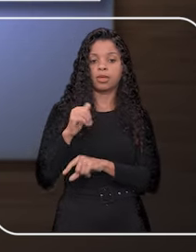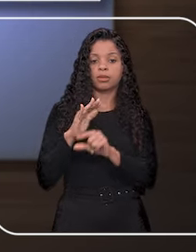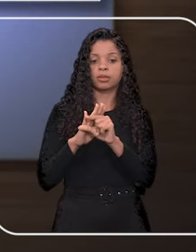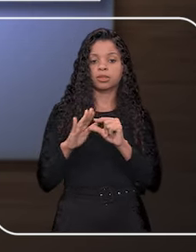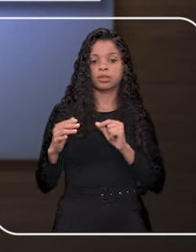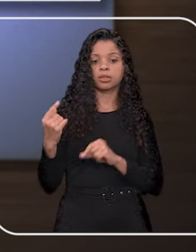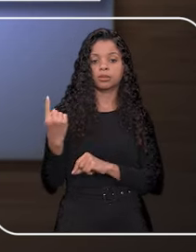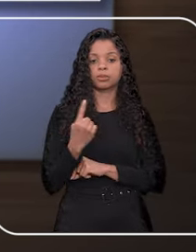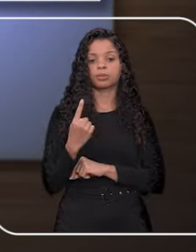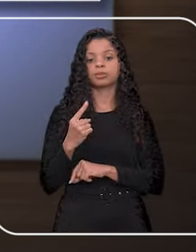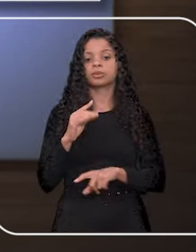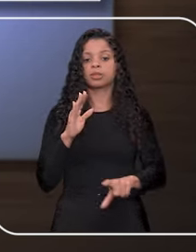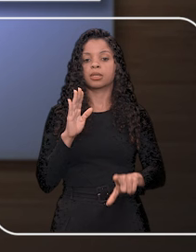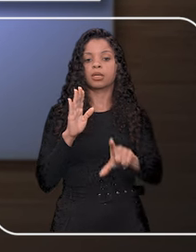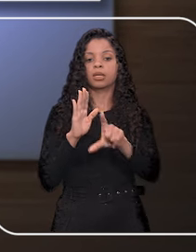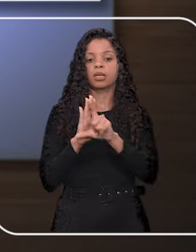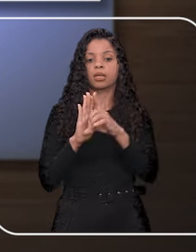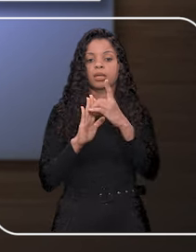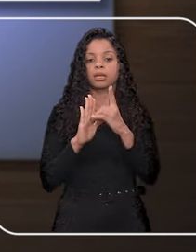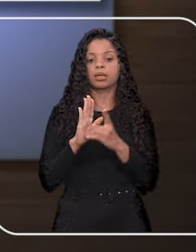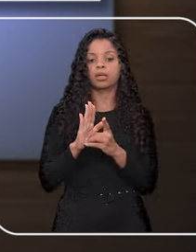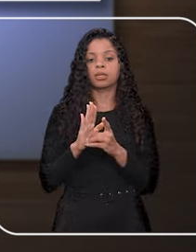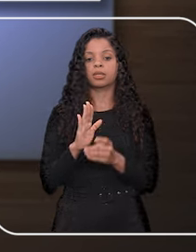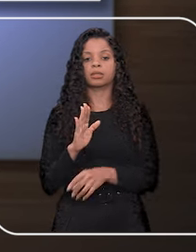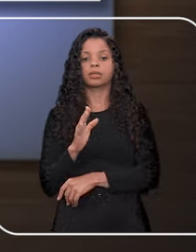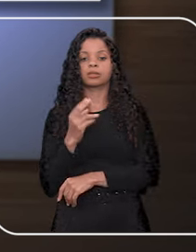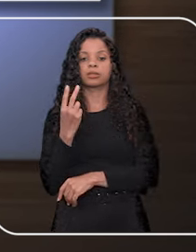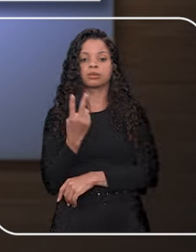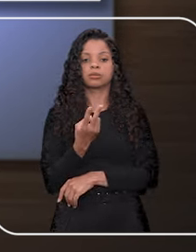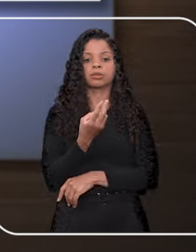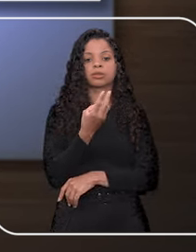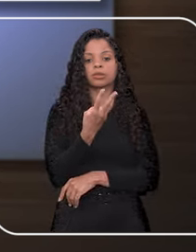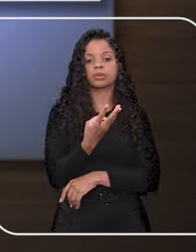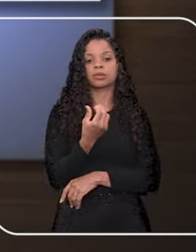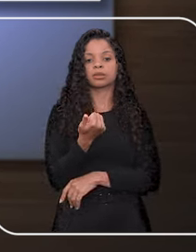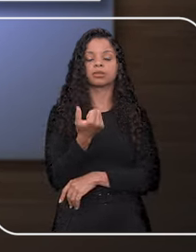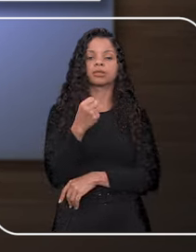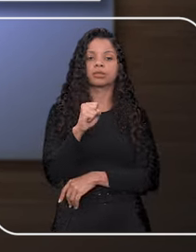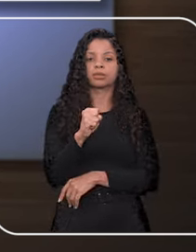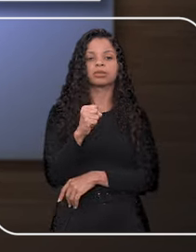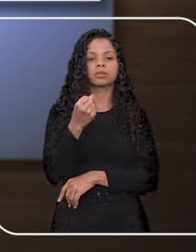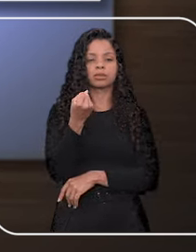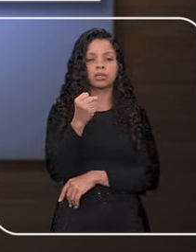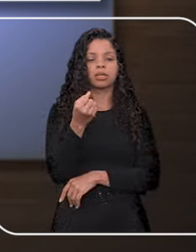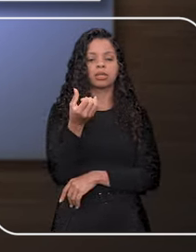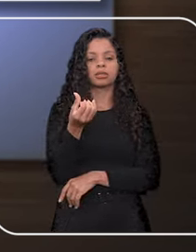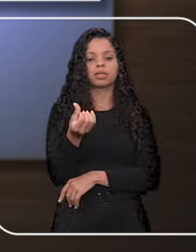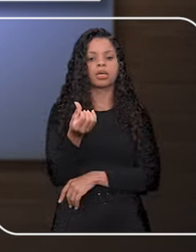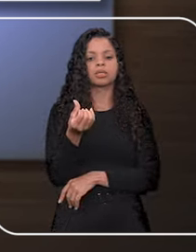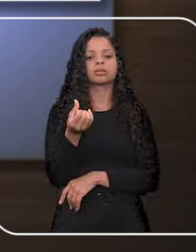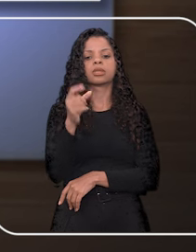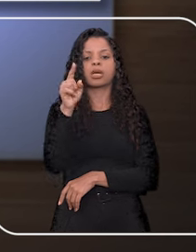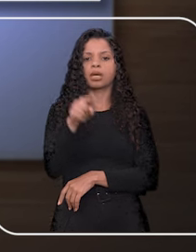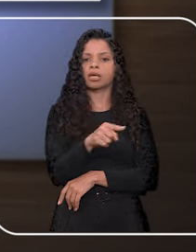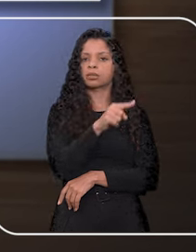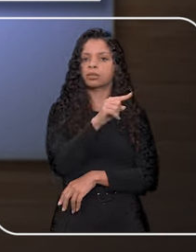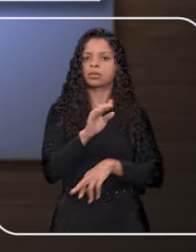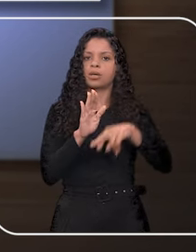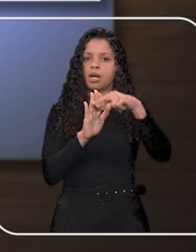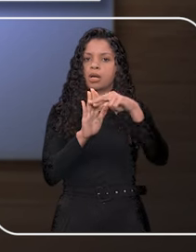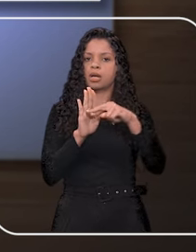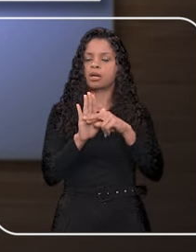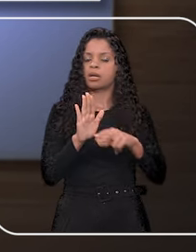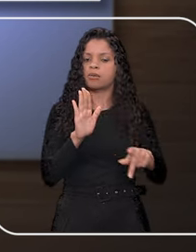inciso 1 do Decreto Lei 2318 de 1986 expressamente revogou a norma